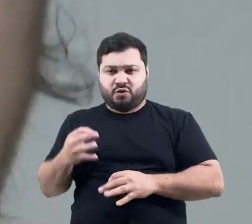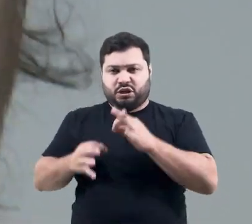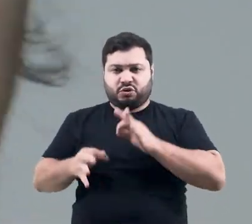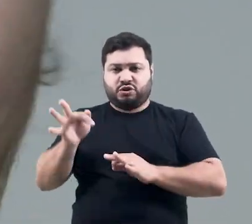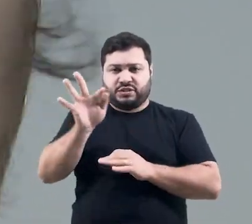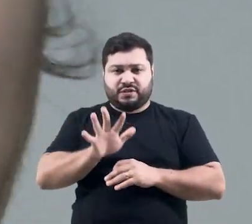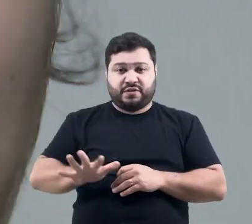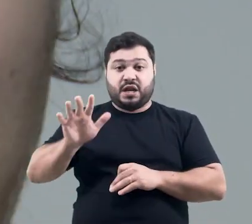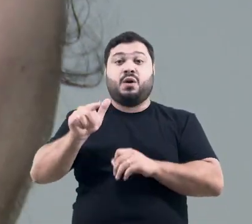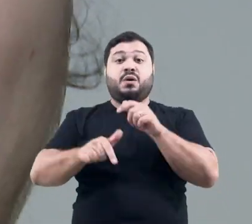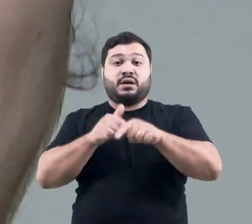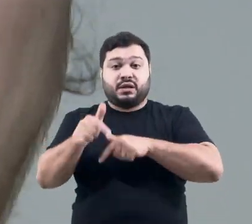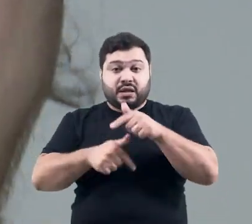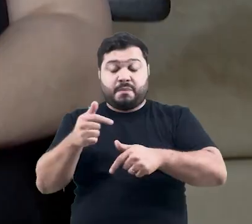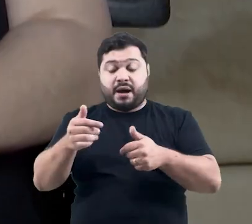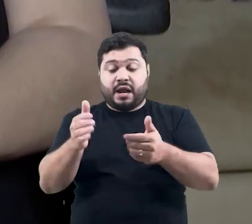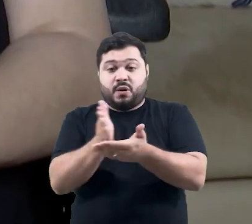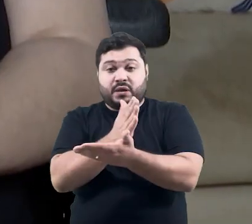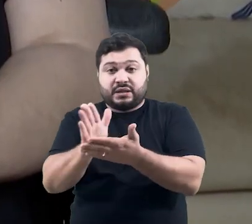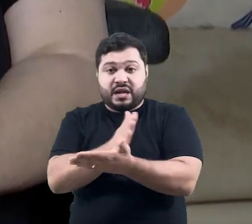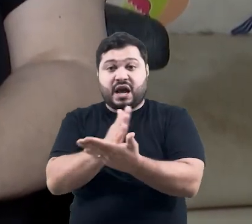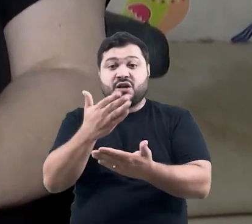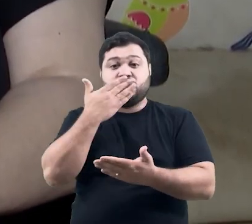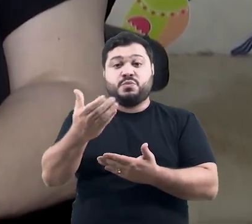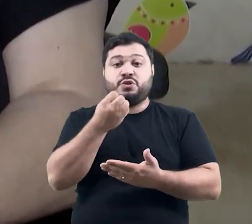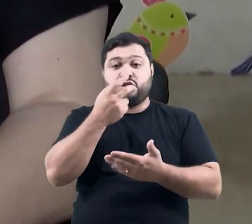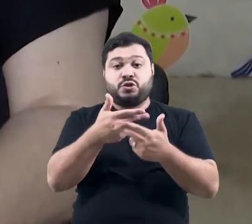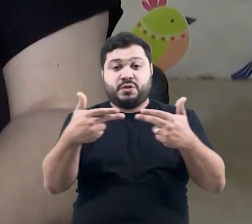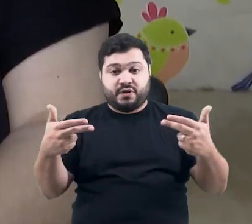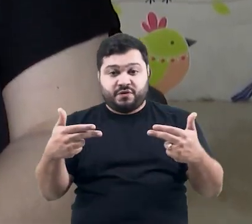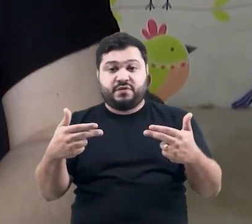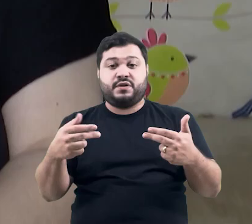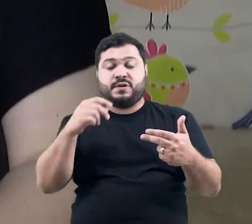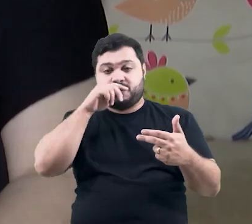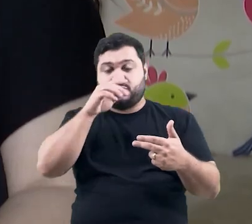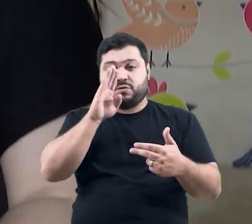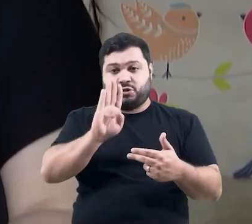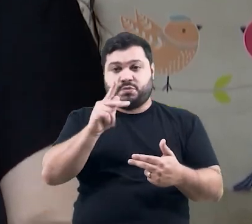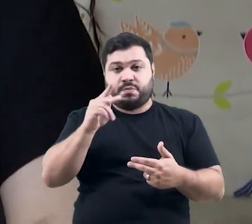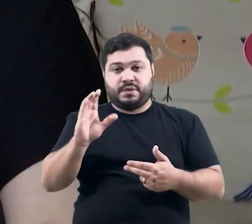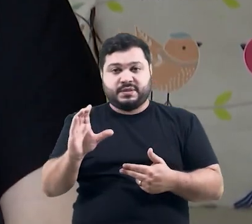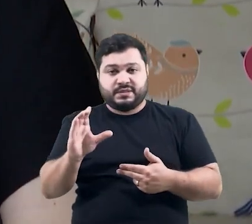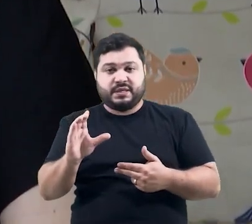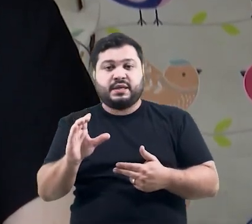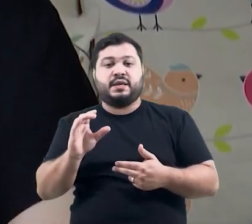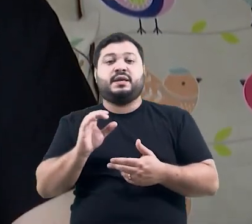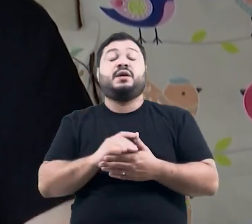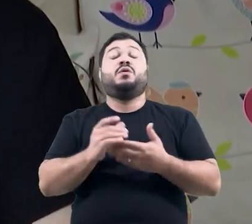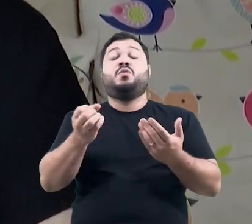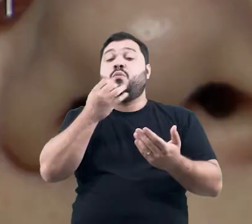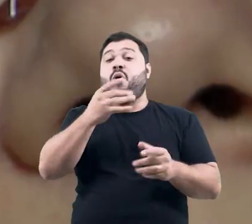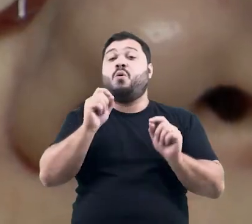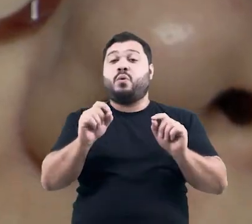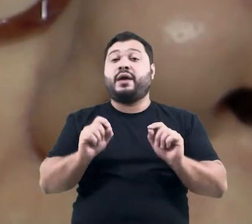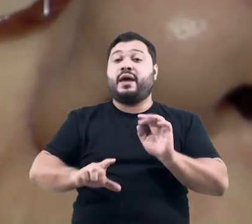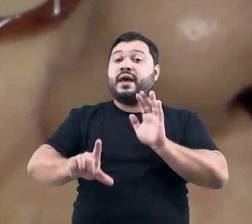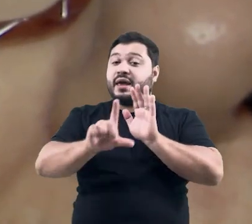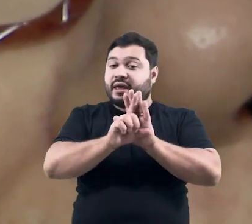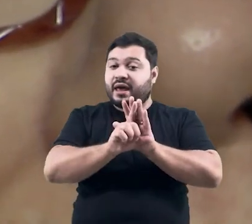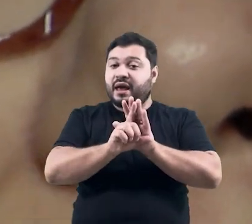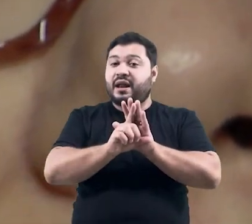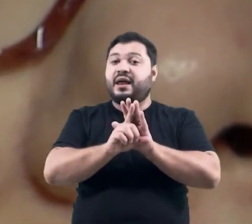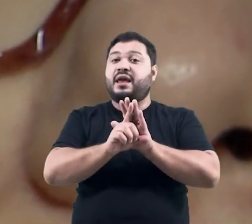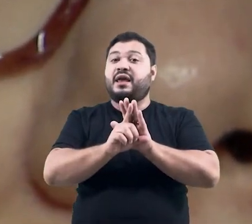essa servidora da Justiça Federal, que trabalha com a triagem de pedidos de benefícios, como de prestação continuada, o